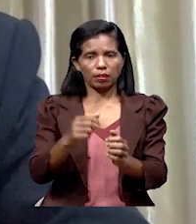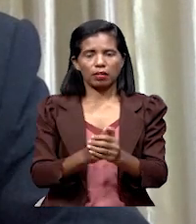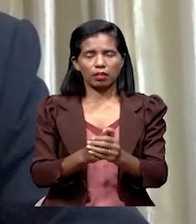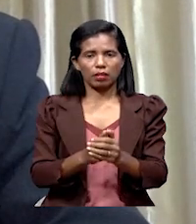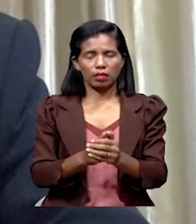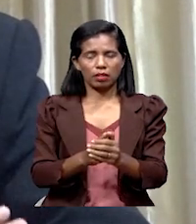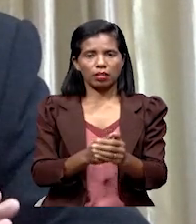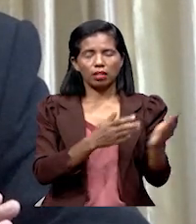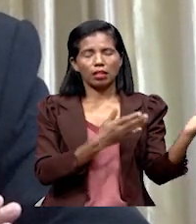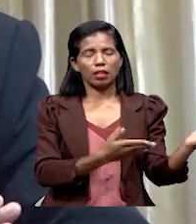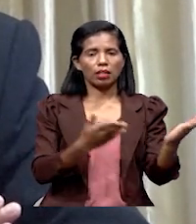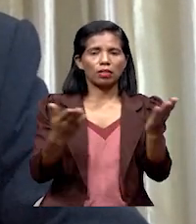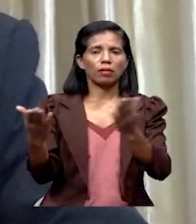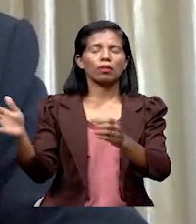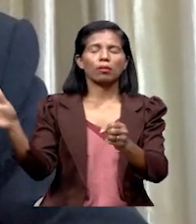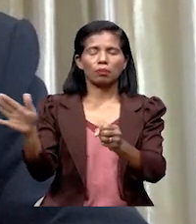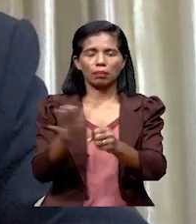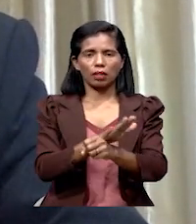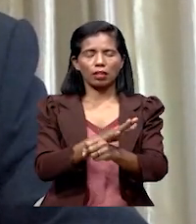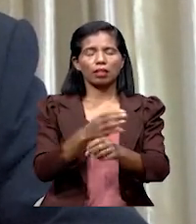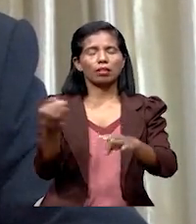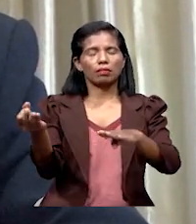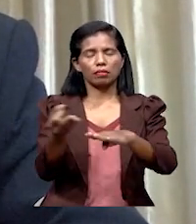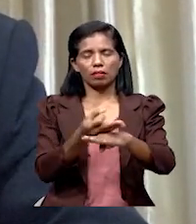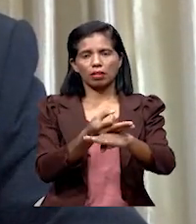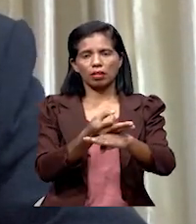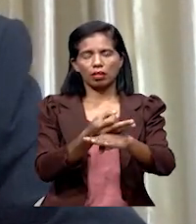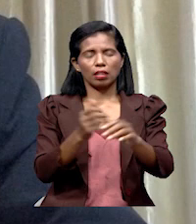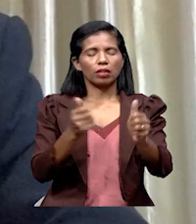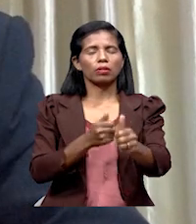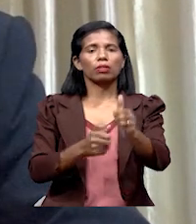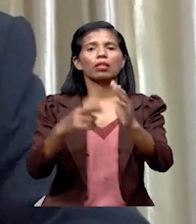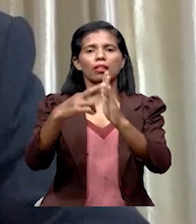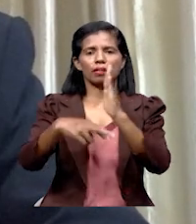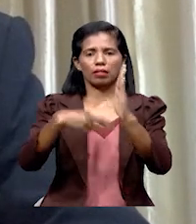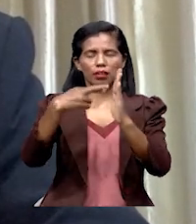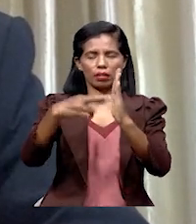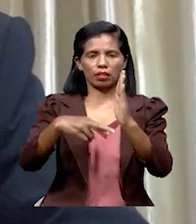mai completa do documentos mais la prensa criteria